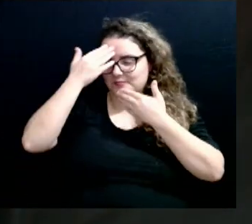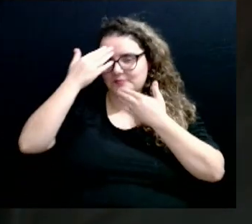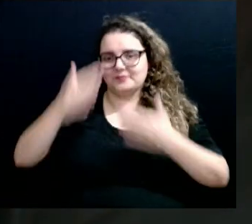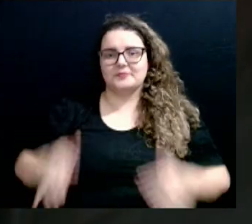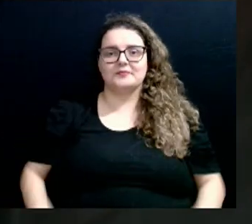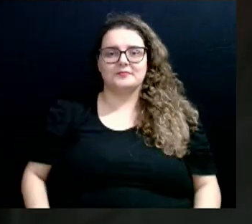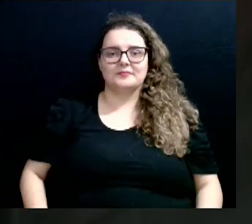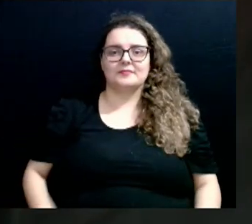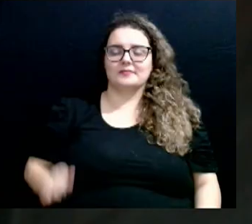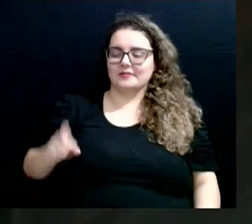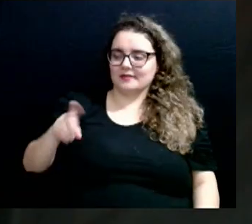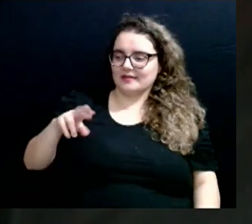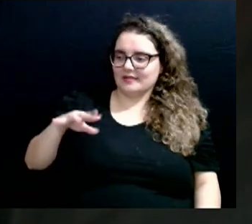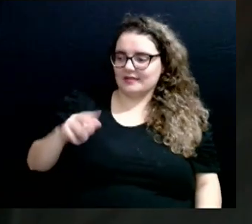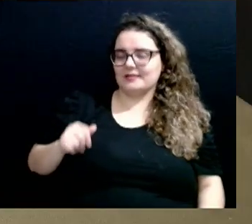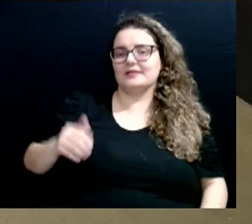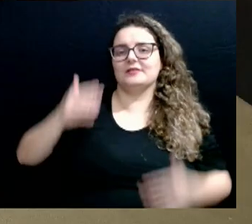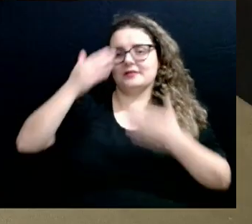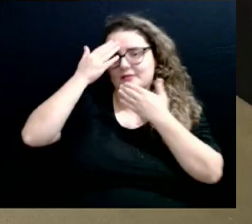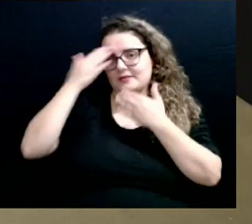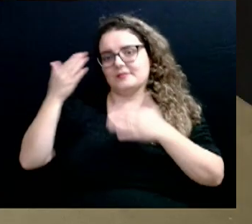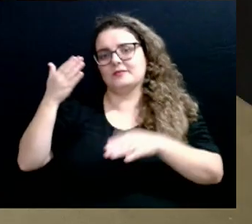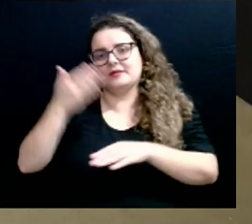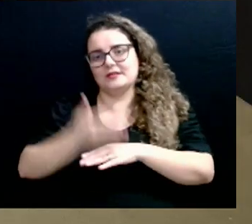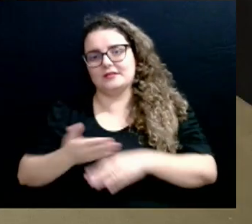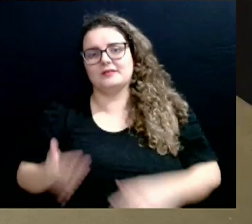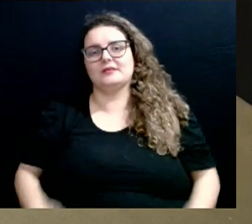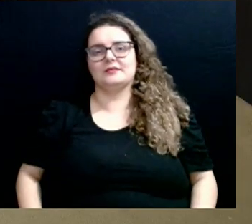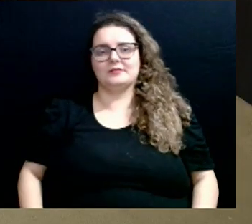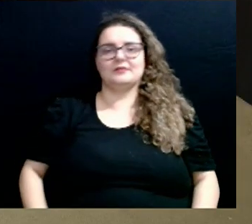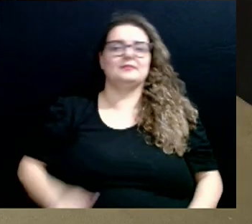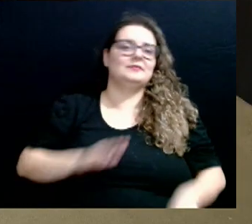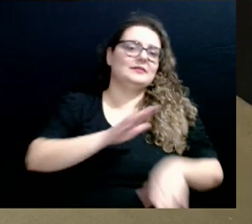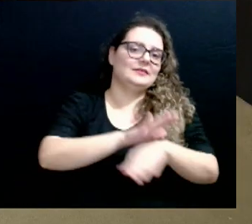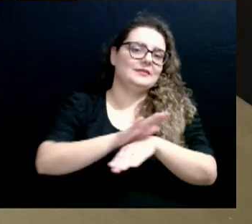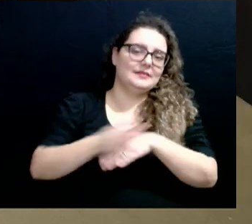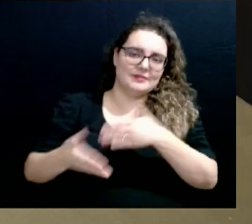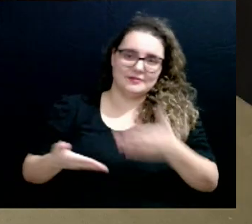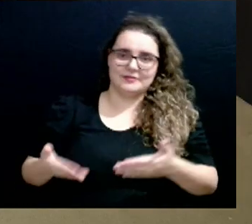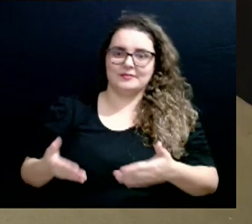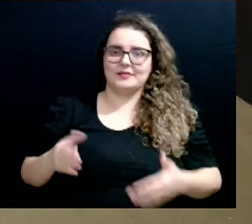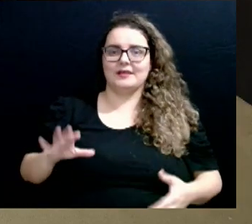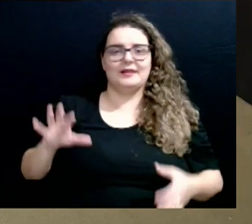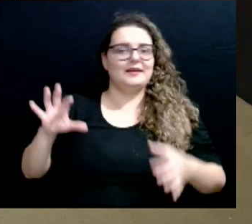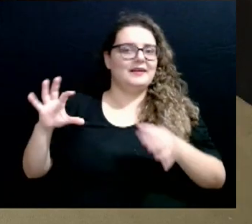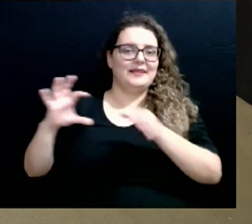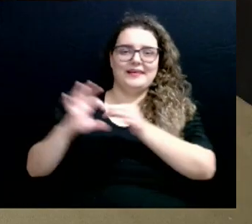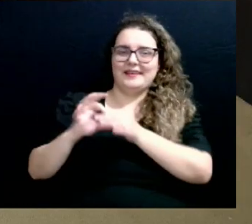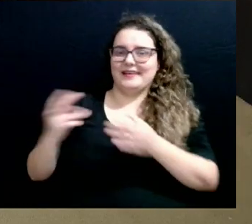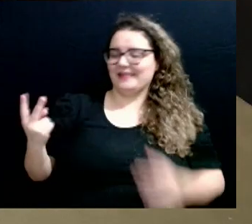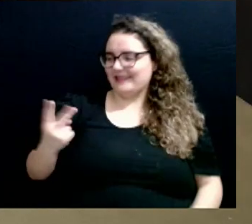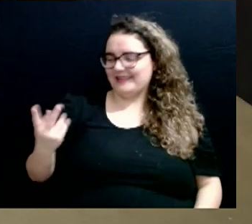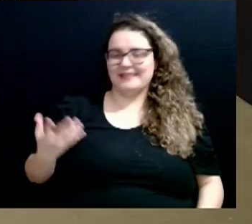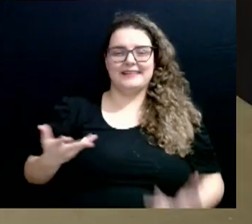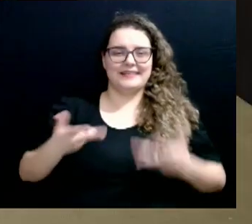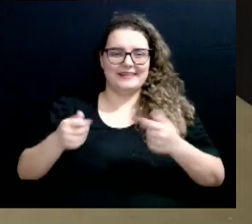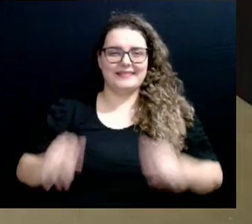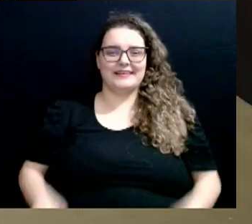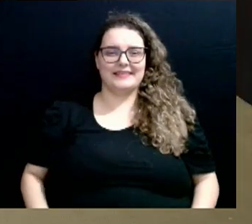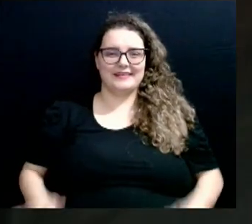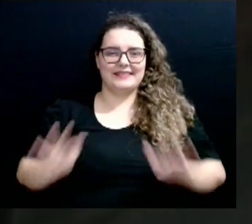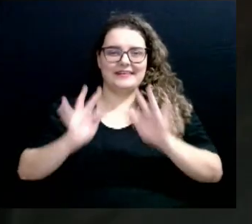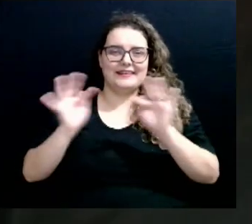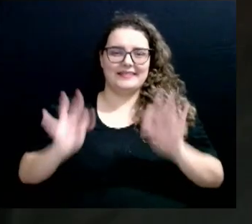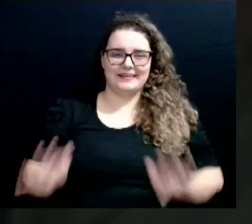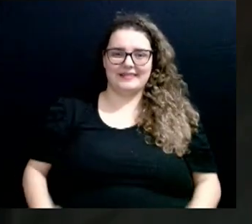Adriana, obrigada pela sua participação, pela sua contribuição. A conexão de vocês é maravilhosa, fico muito feliz quando dá